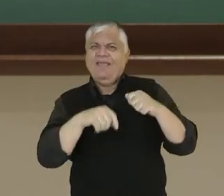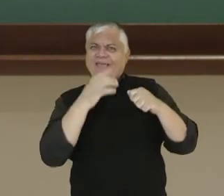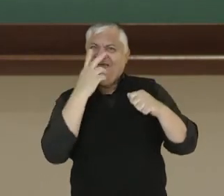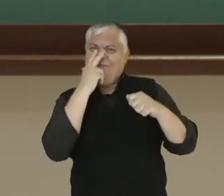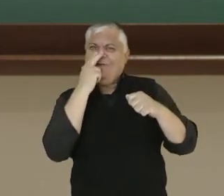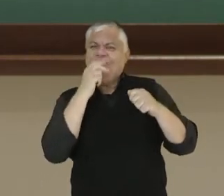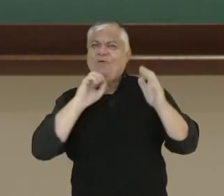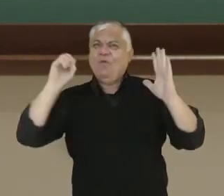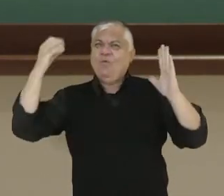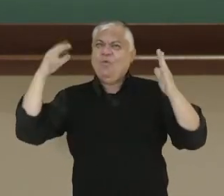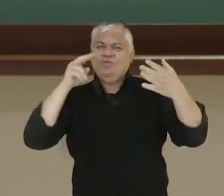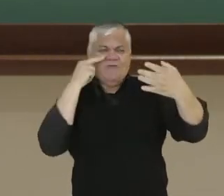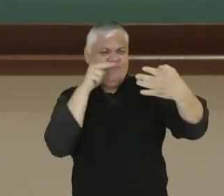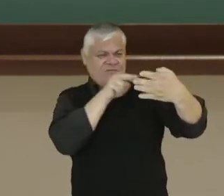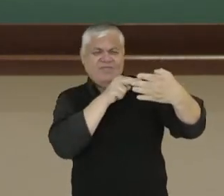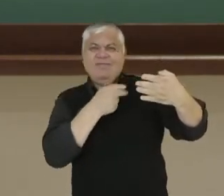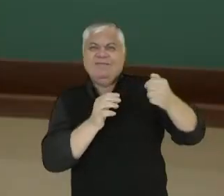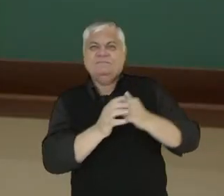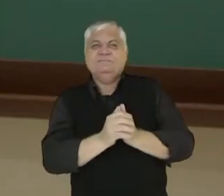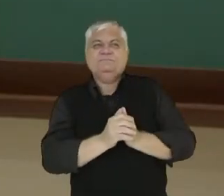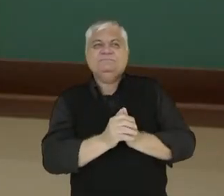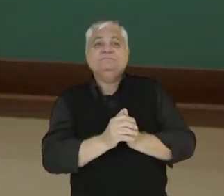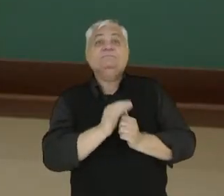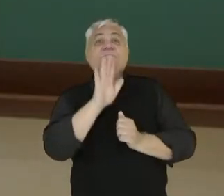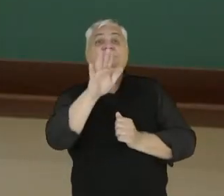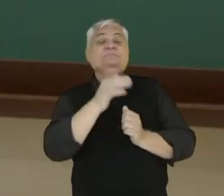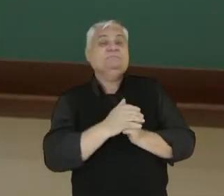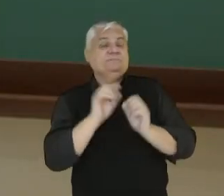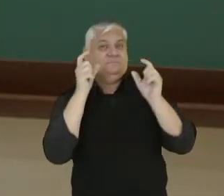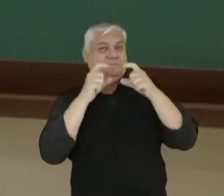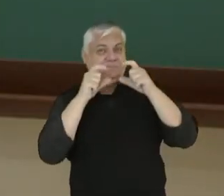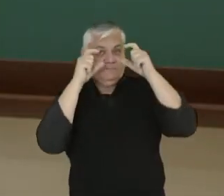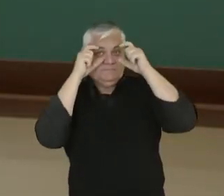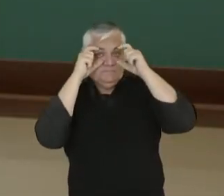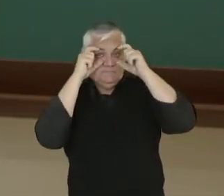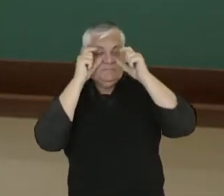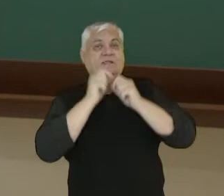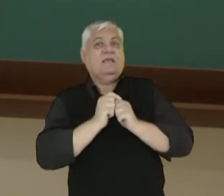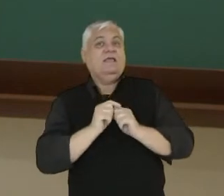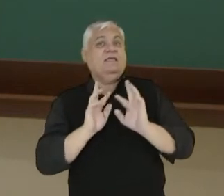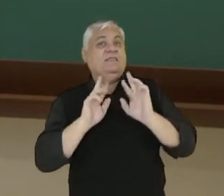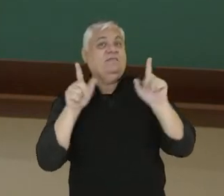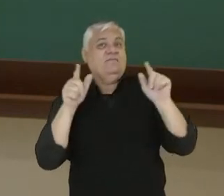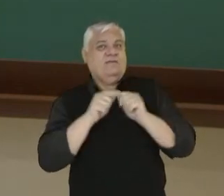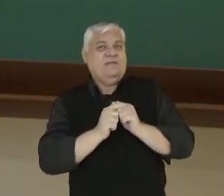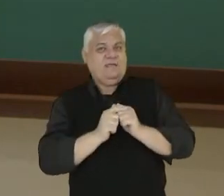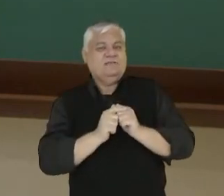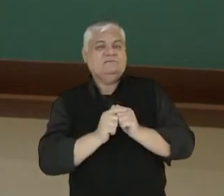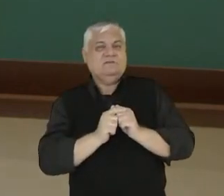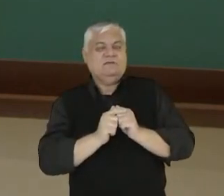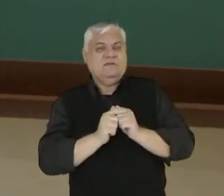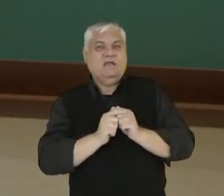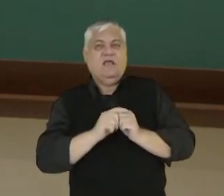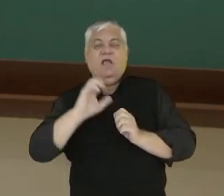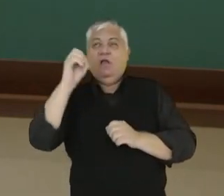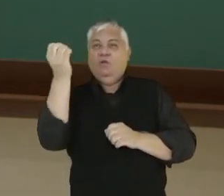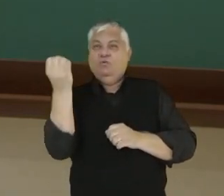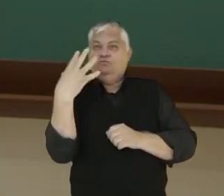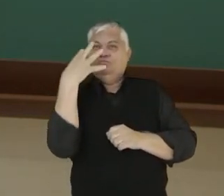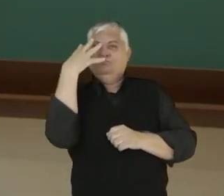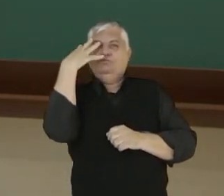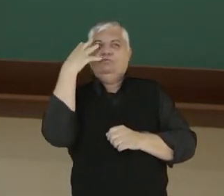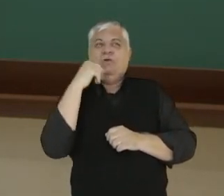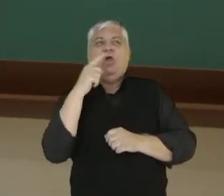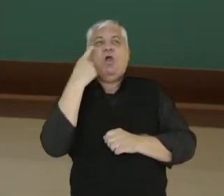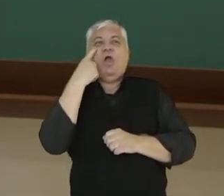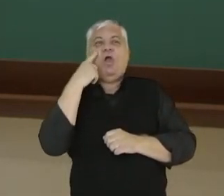luz e vê a imagem lá dentro. Vale destacar que na lente o raio de luz atravessa. Eu vou usar meu óculos, né?